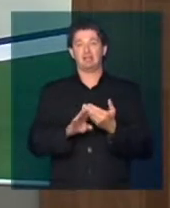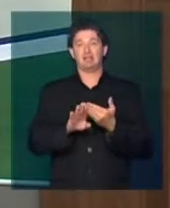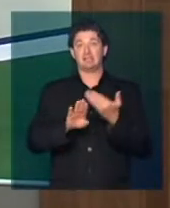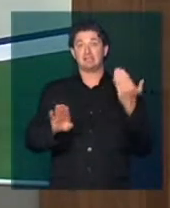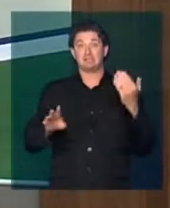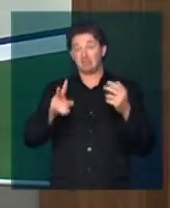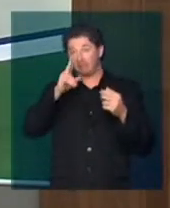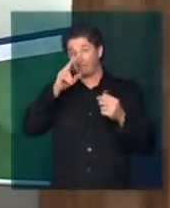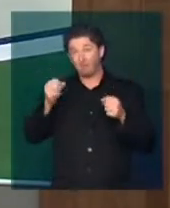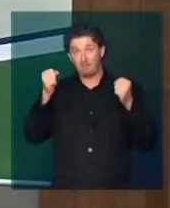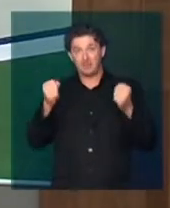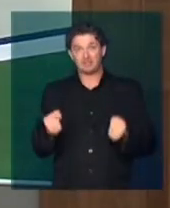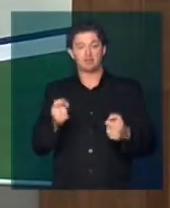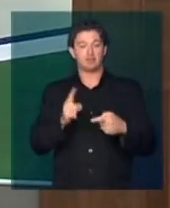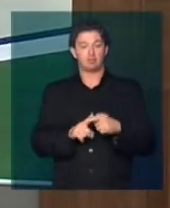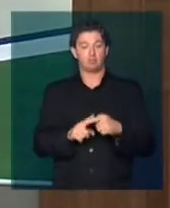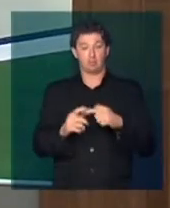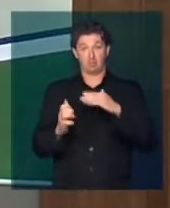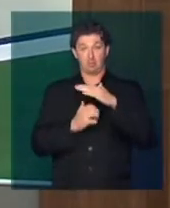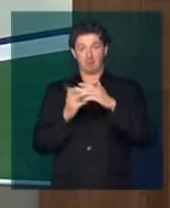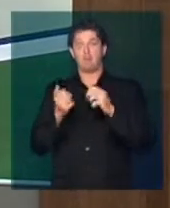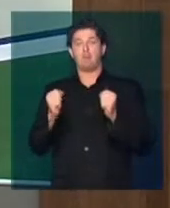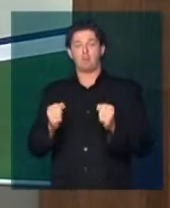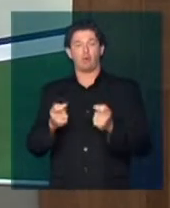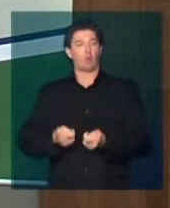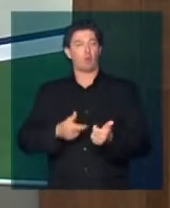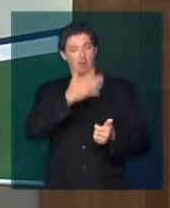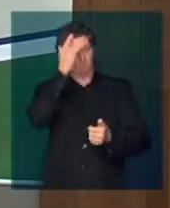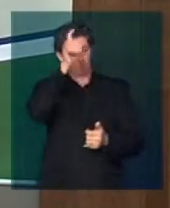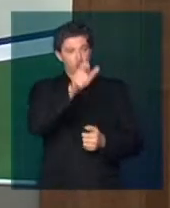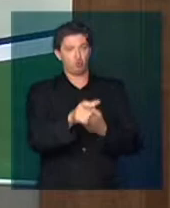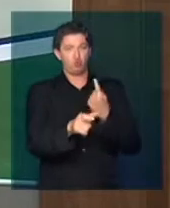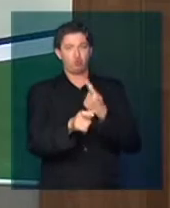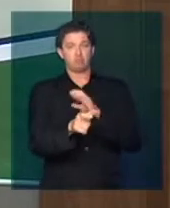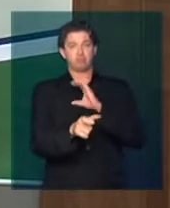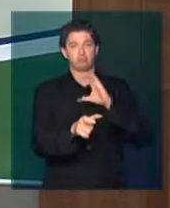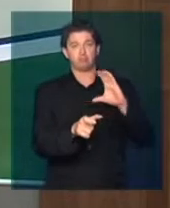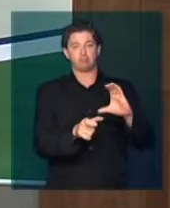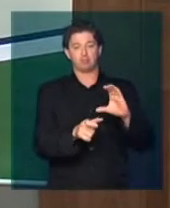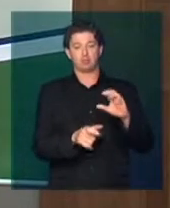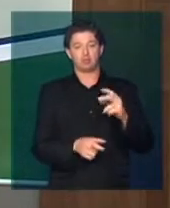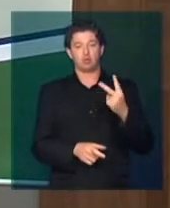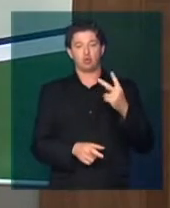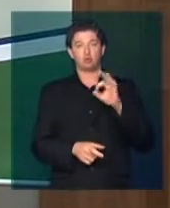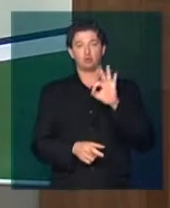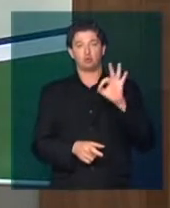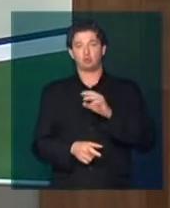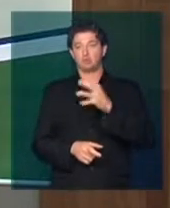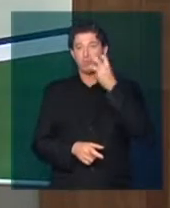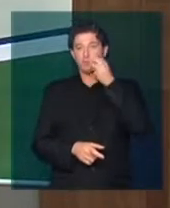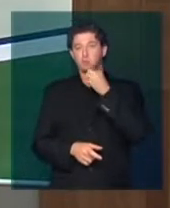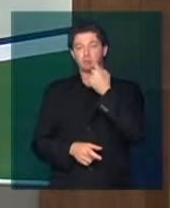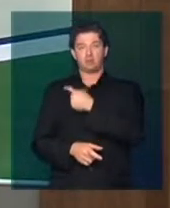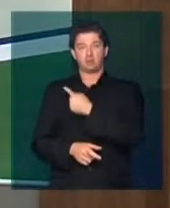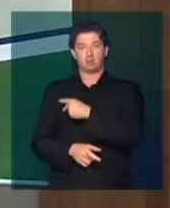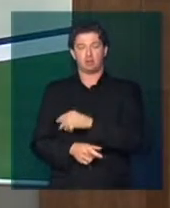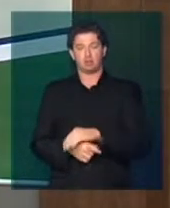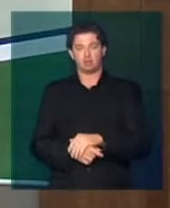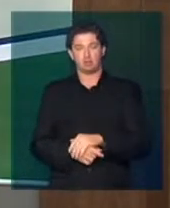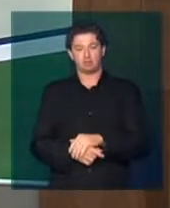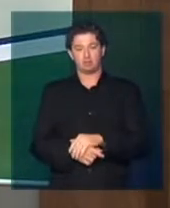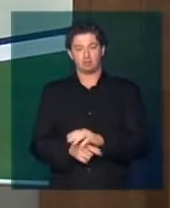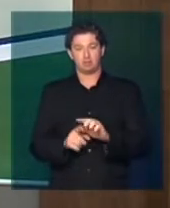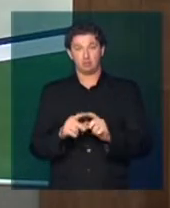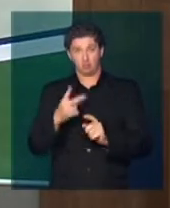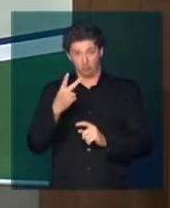grande, porque uma empresa pode doar para um candidato até 2% do seu faturamento. Só